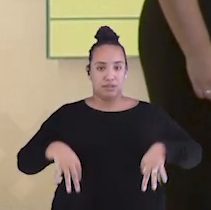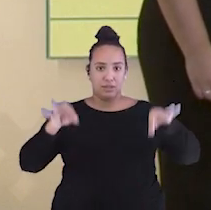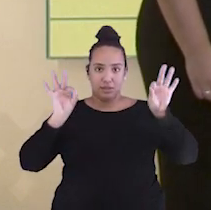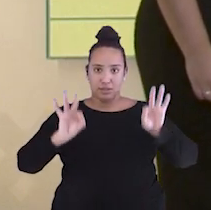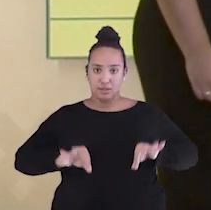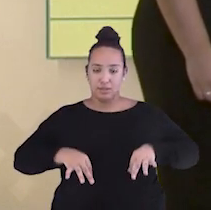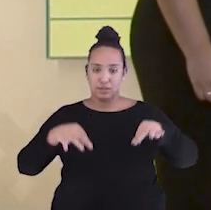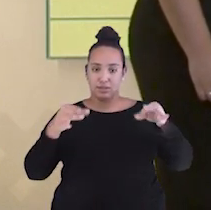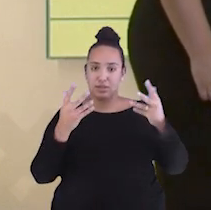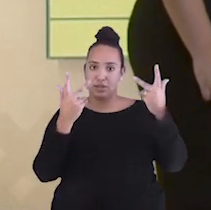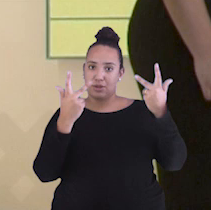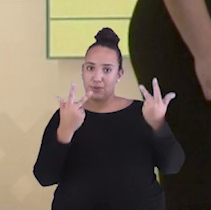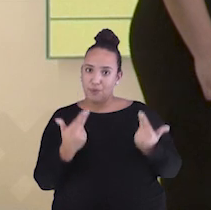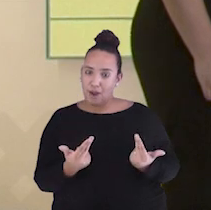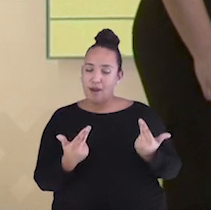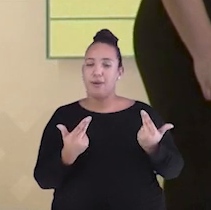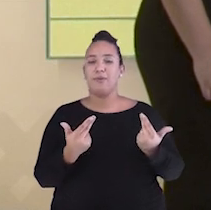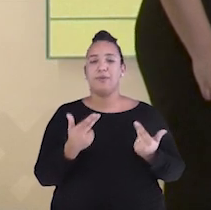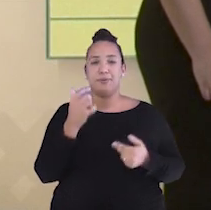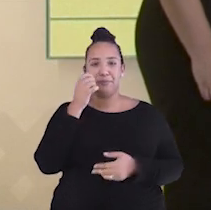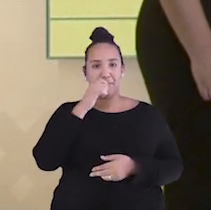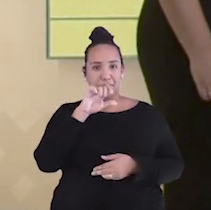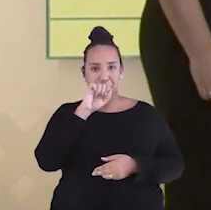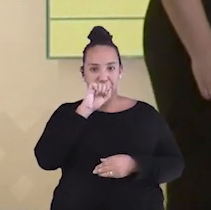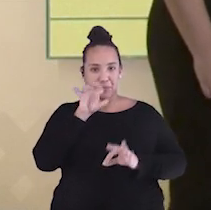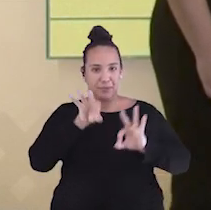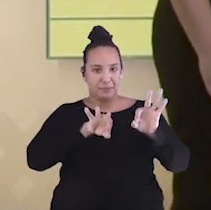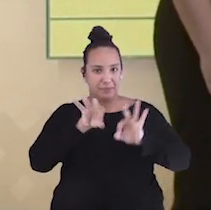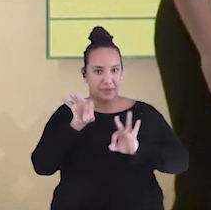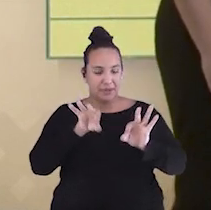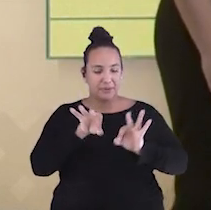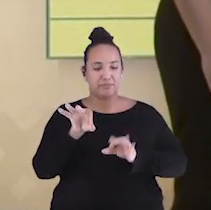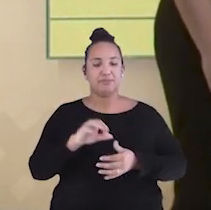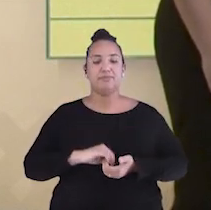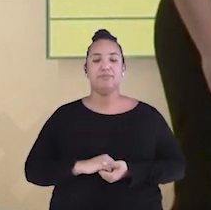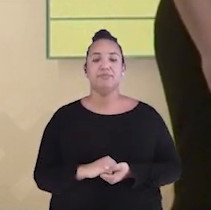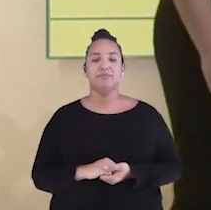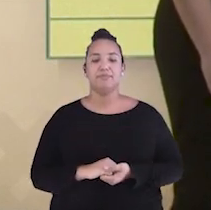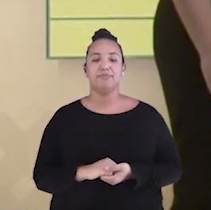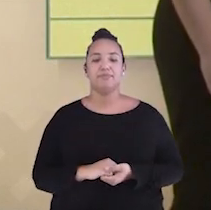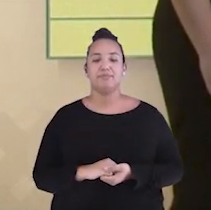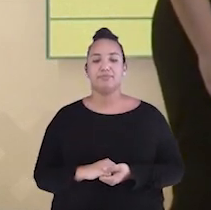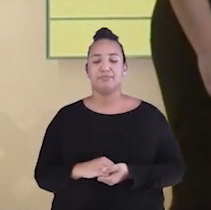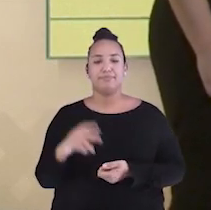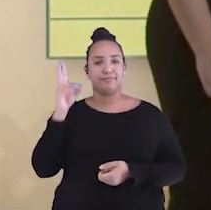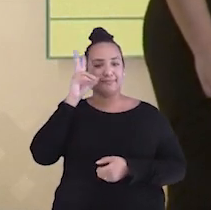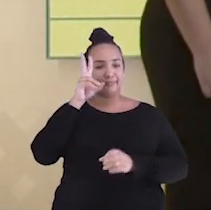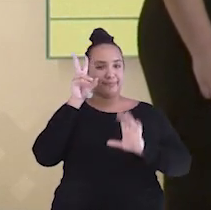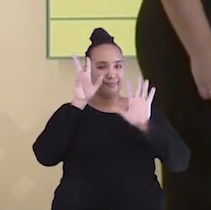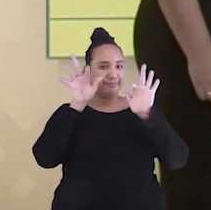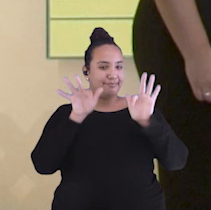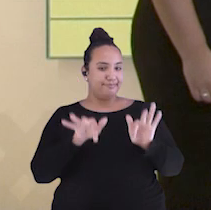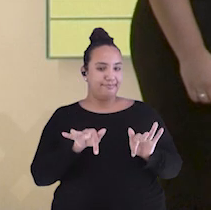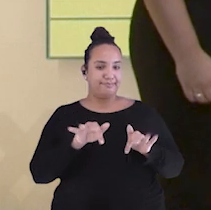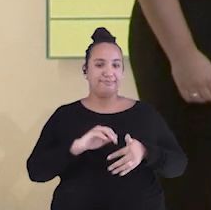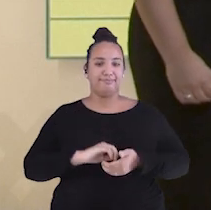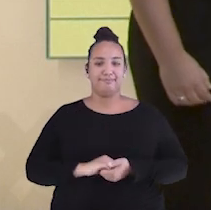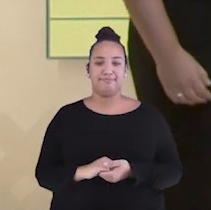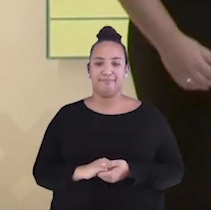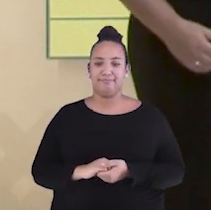mesmos tecidos e retalhos das roupas de suas mães. E assim termina a história.